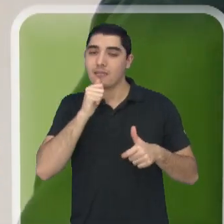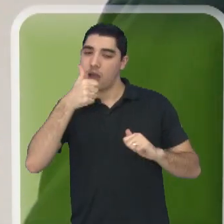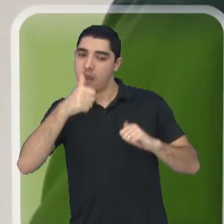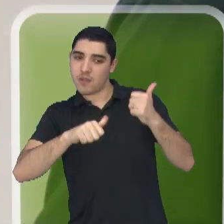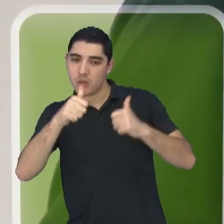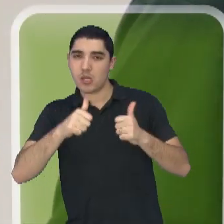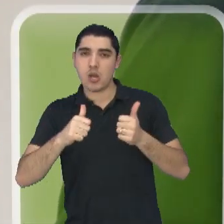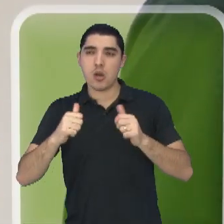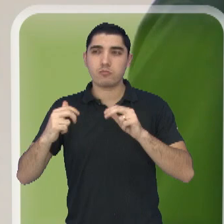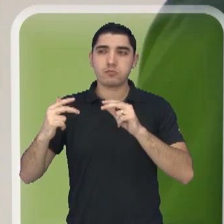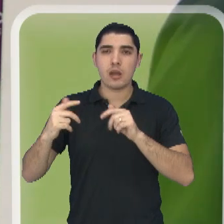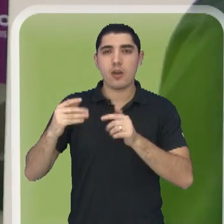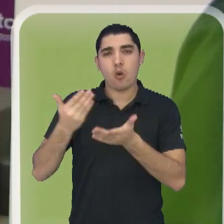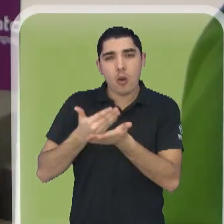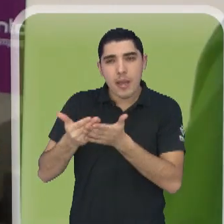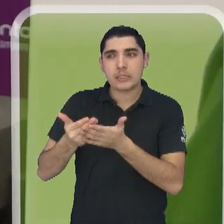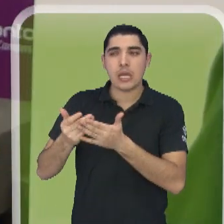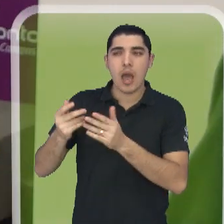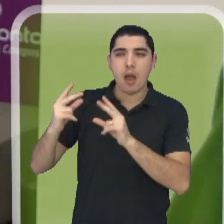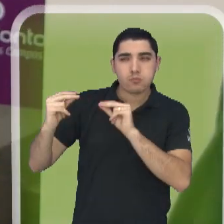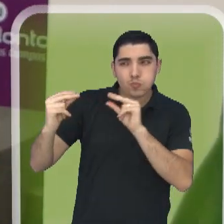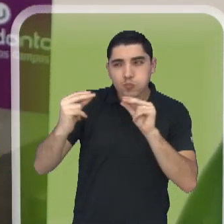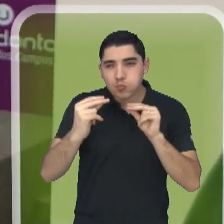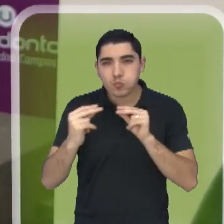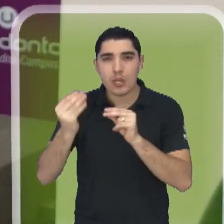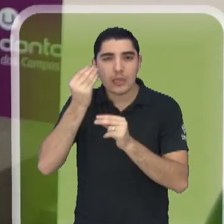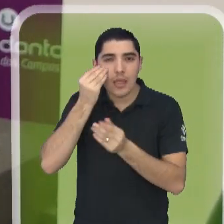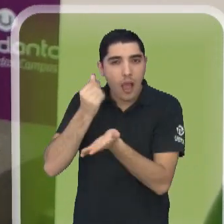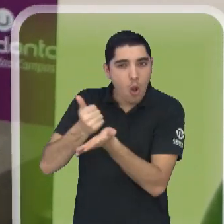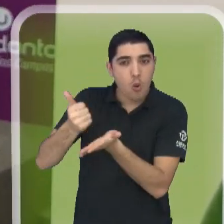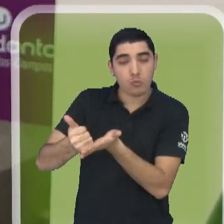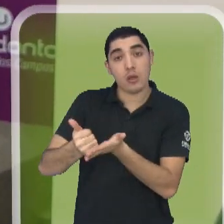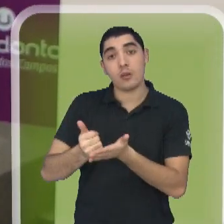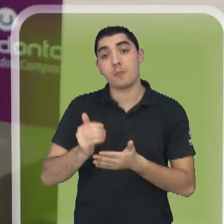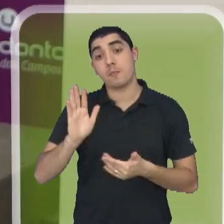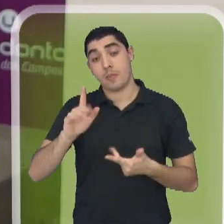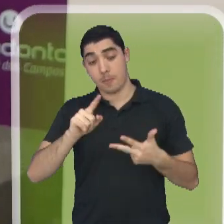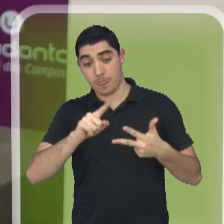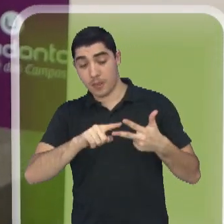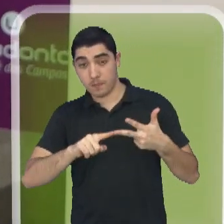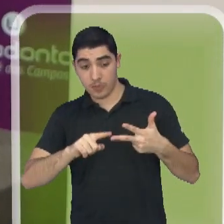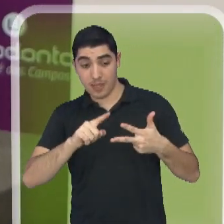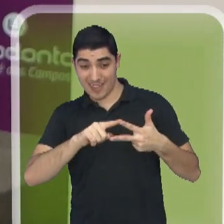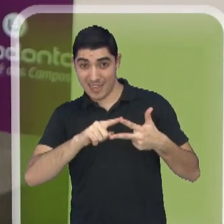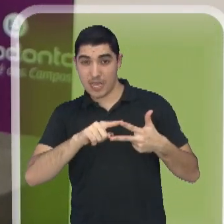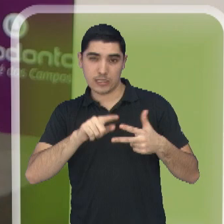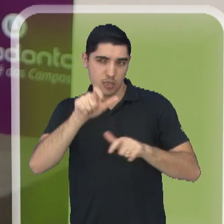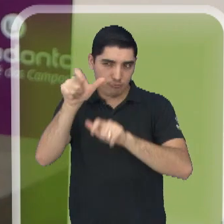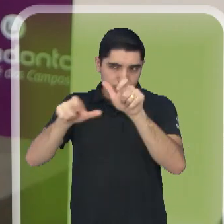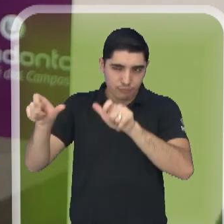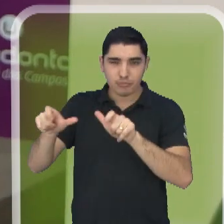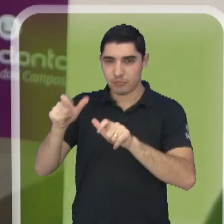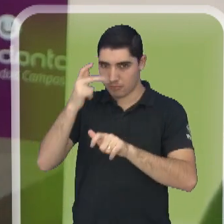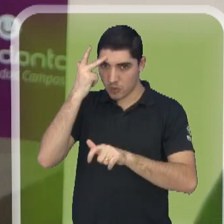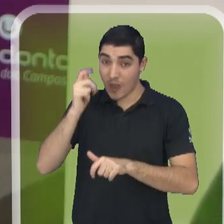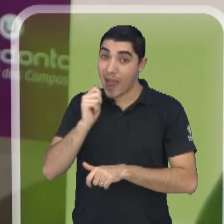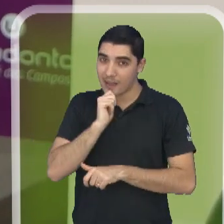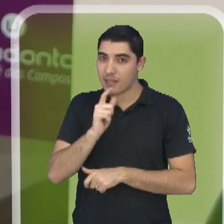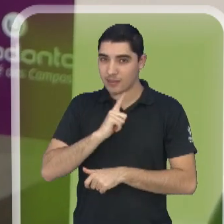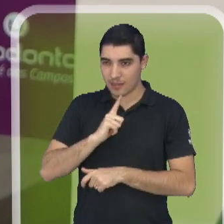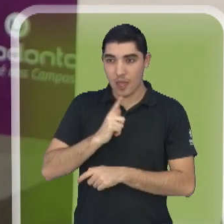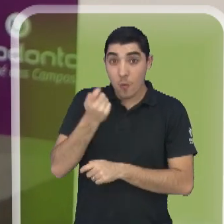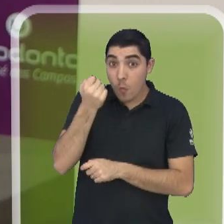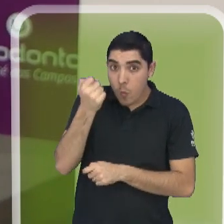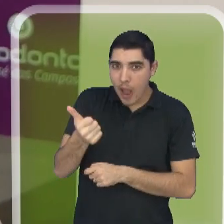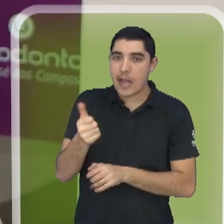com alguns ainda, tentando. E nomes a gente tem mais ou menos em vista, alguns jogadores, mas eles estão no mercado. A